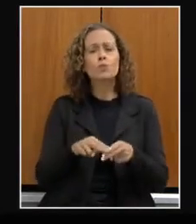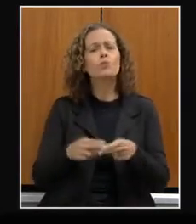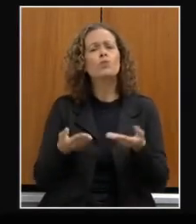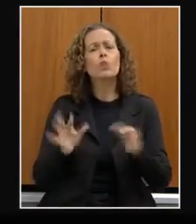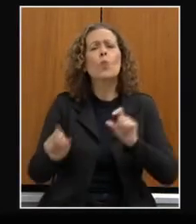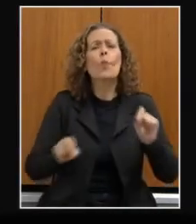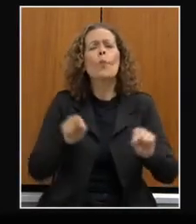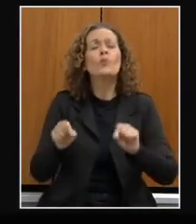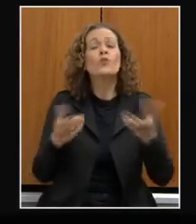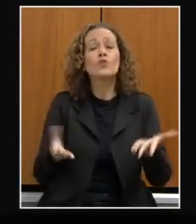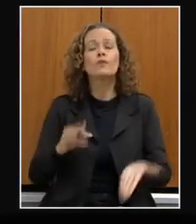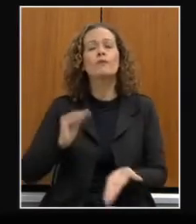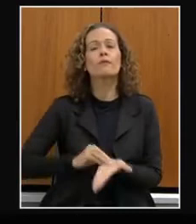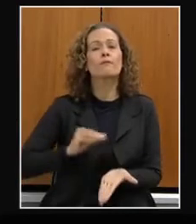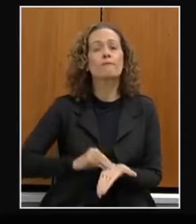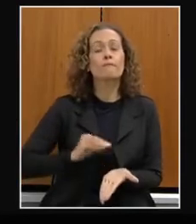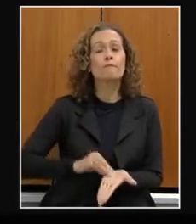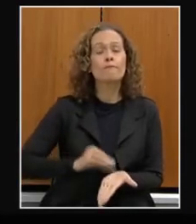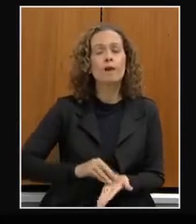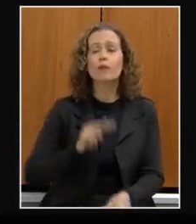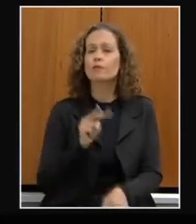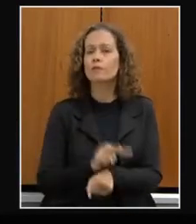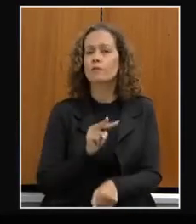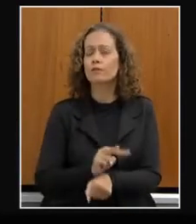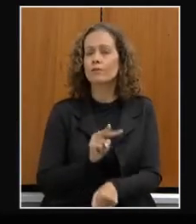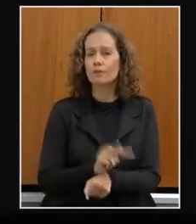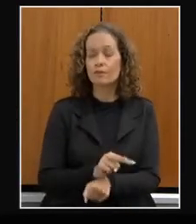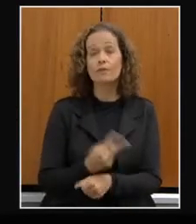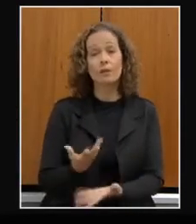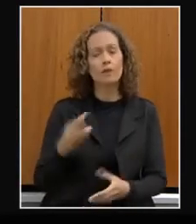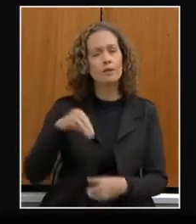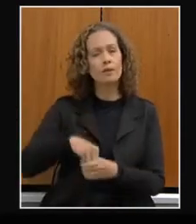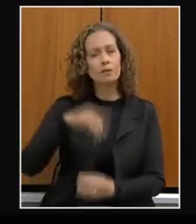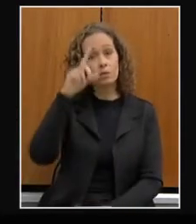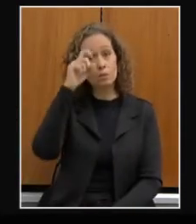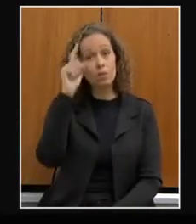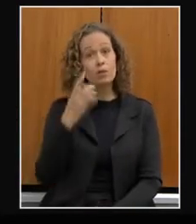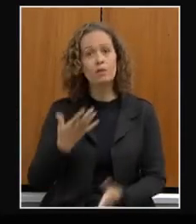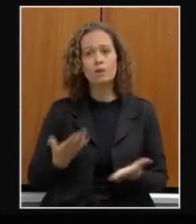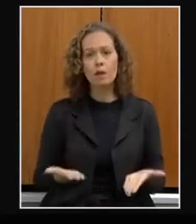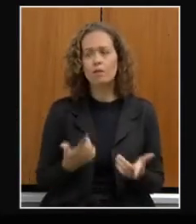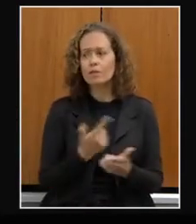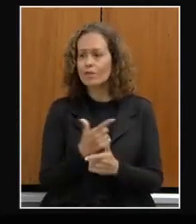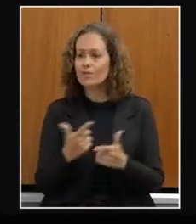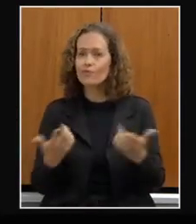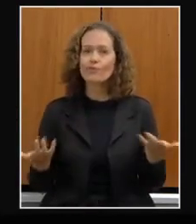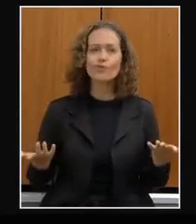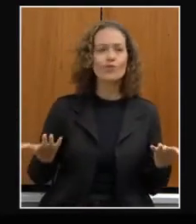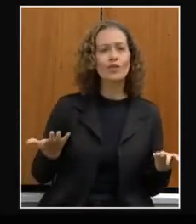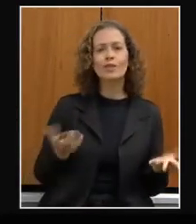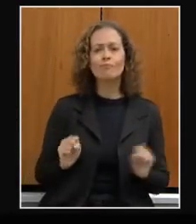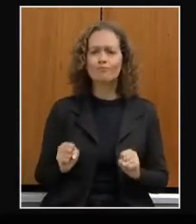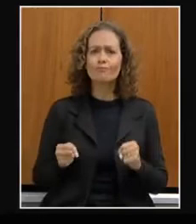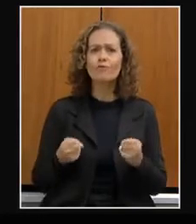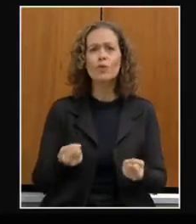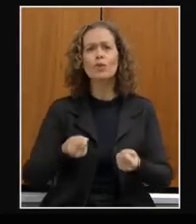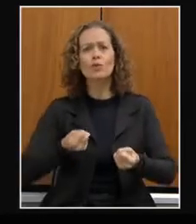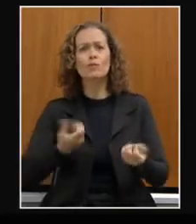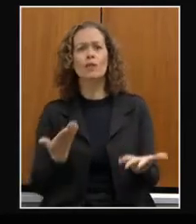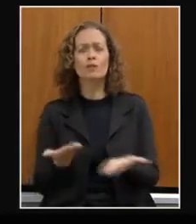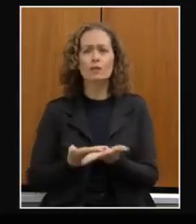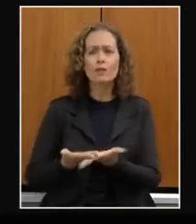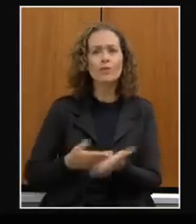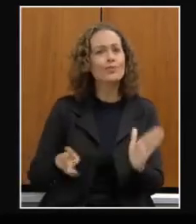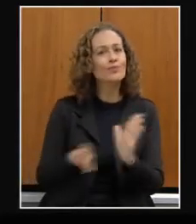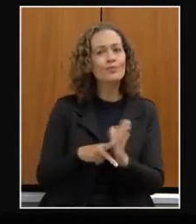a falta de vaga o tempo que ele ficou no hospital que não tinha as condições que a gente sabe que não está preparado para